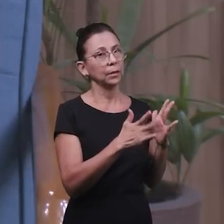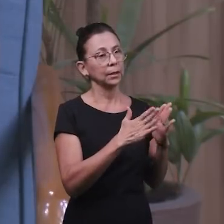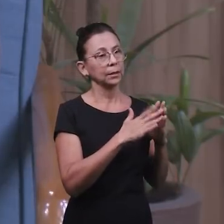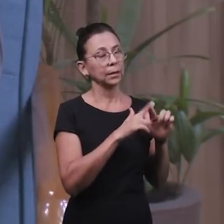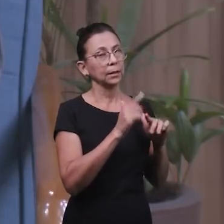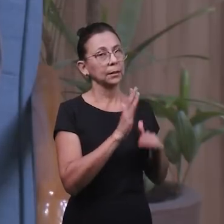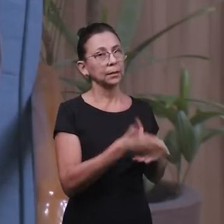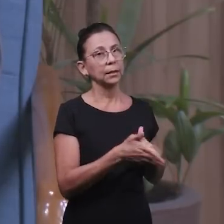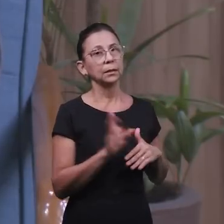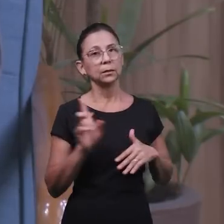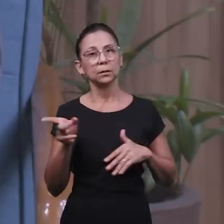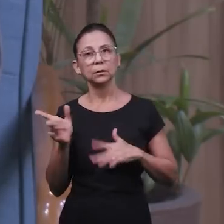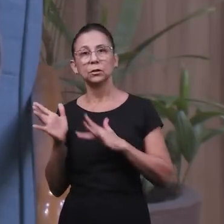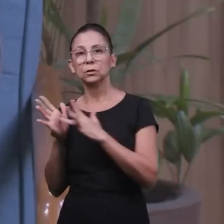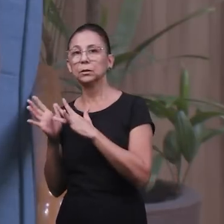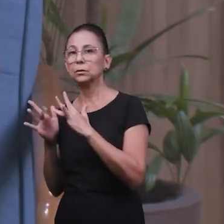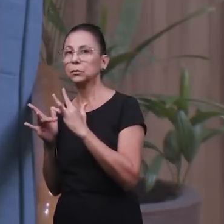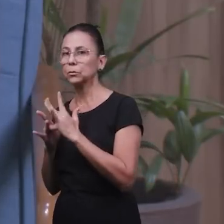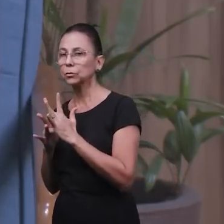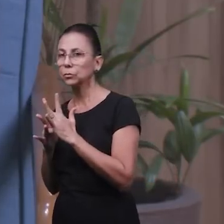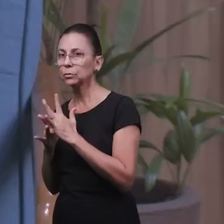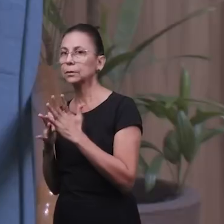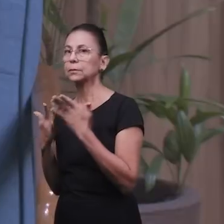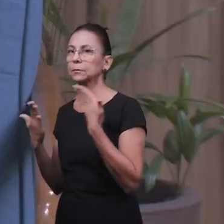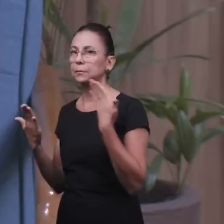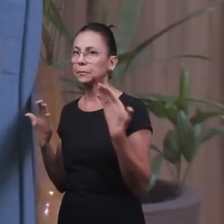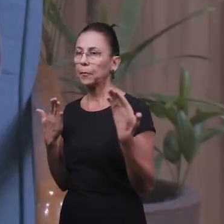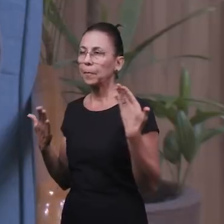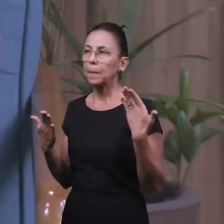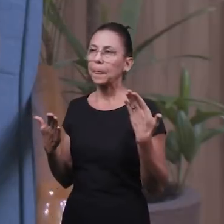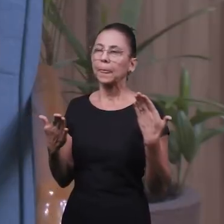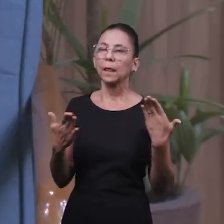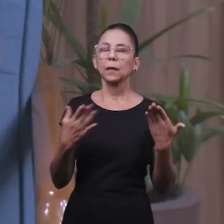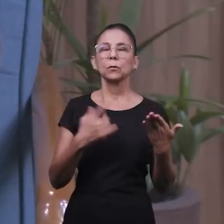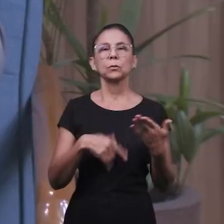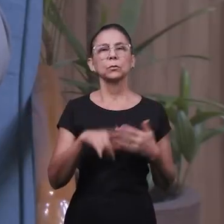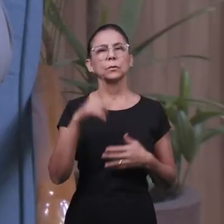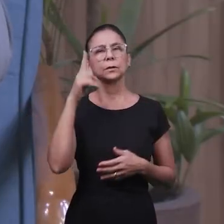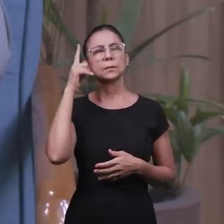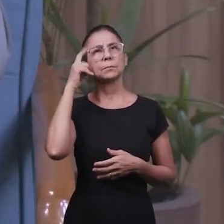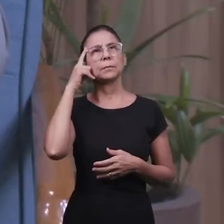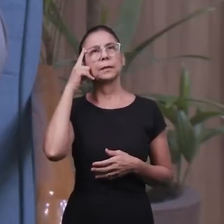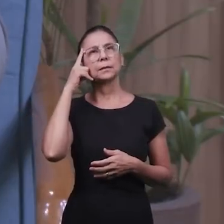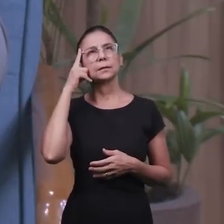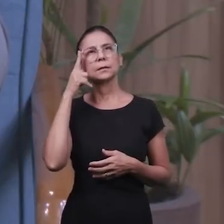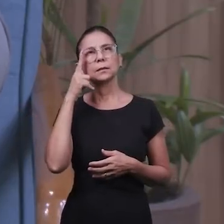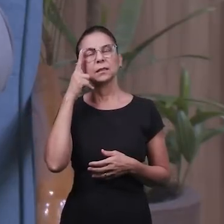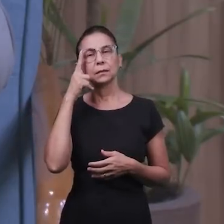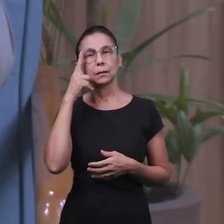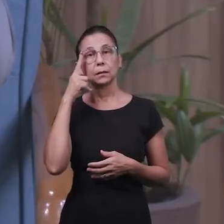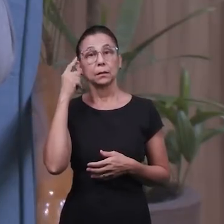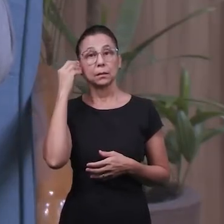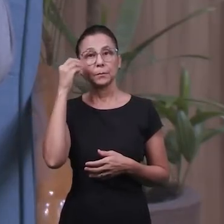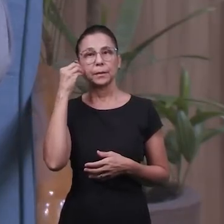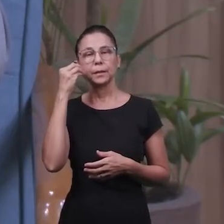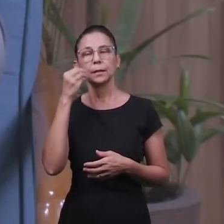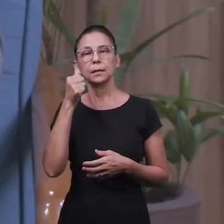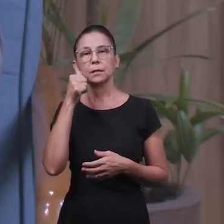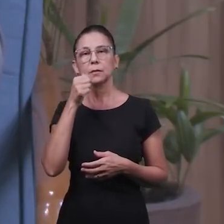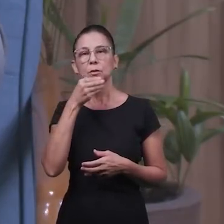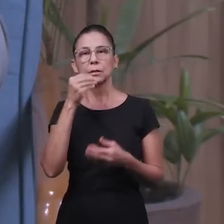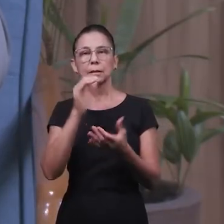E claro que quando você pensa no momento, na experiência do casamento, você pensa